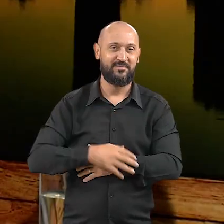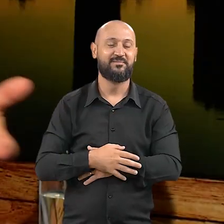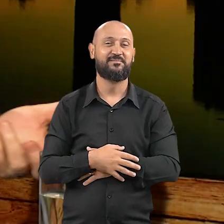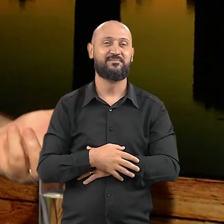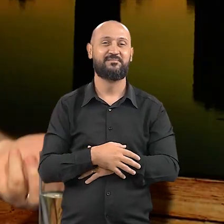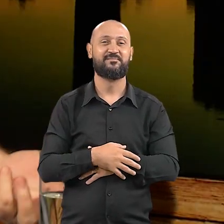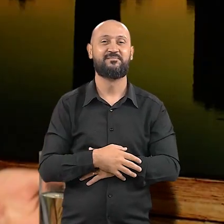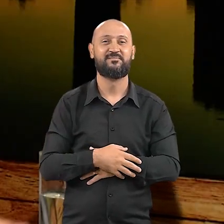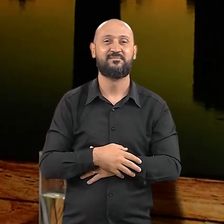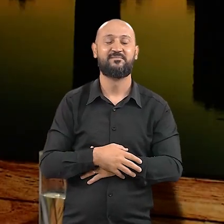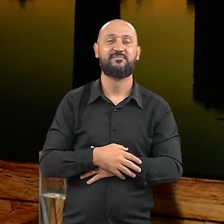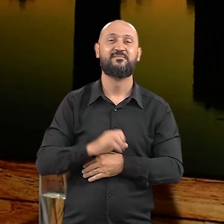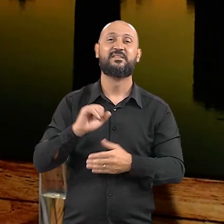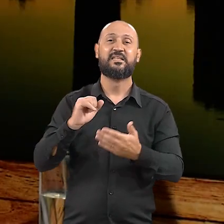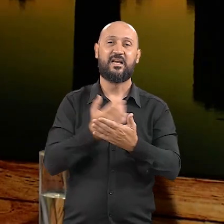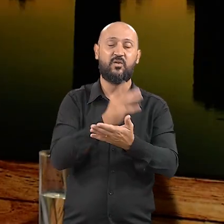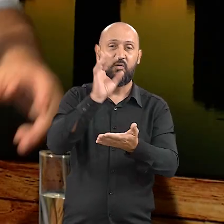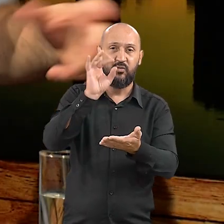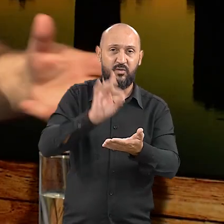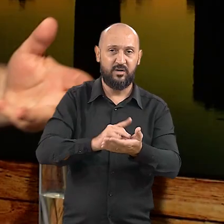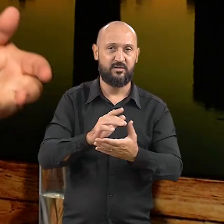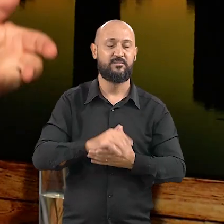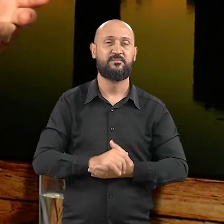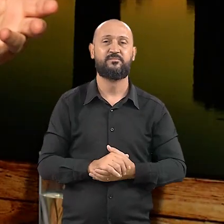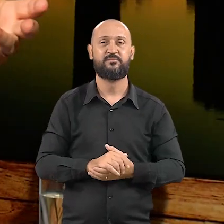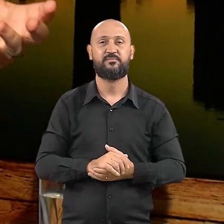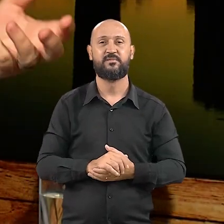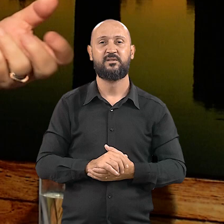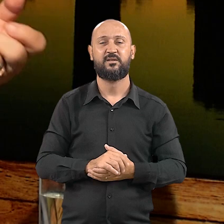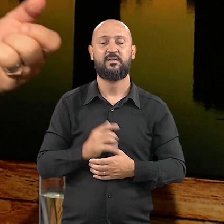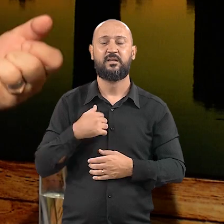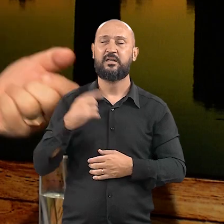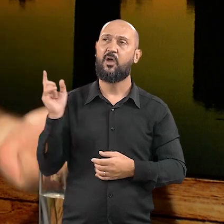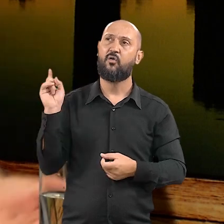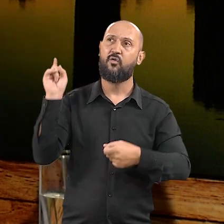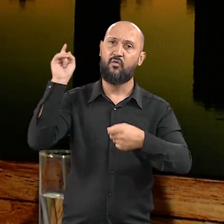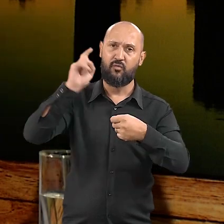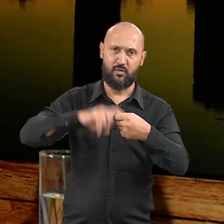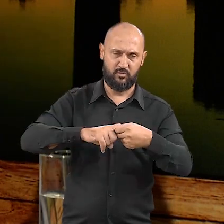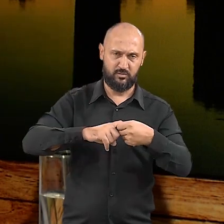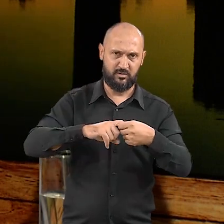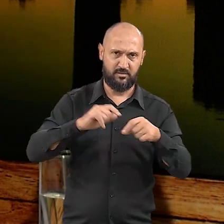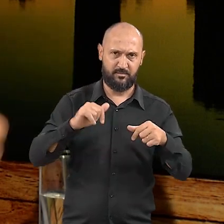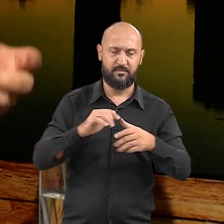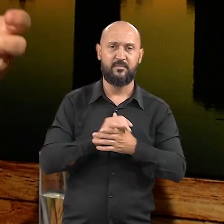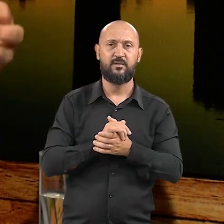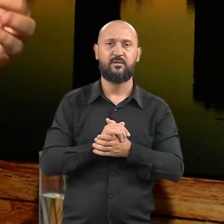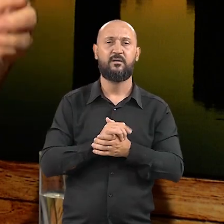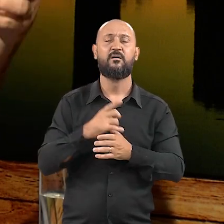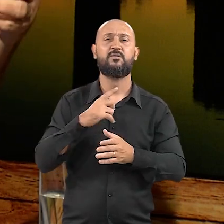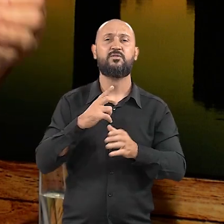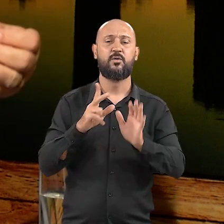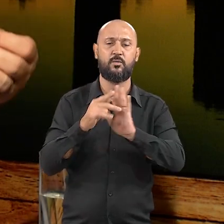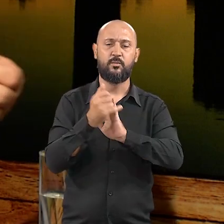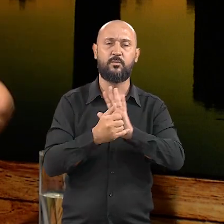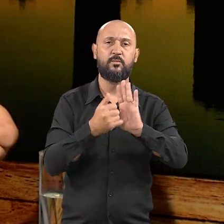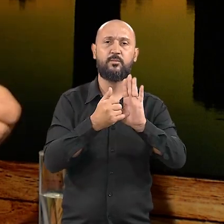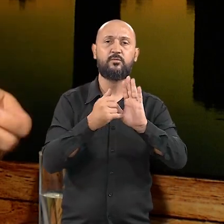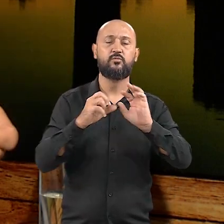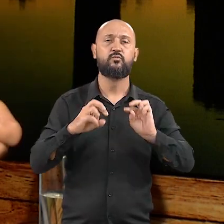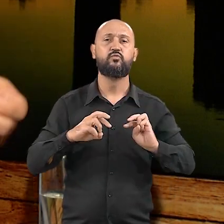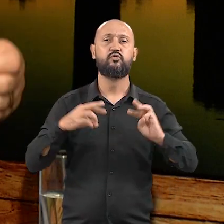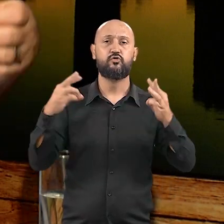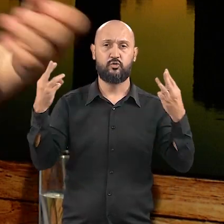não, acaba acontecendo isso mesmo. E aí viemos para, na volta, eu estava com um projeto de um